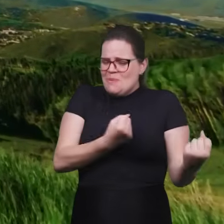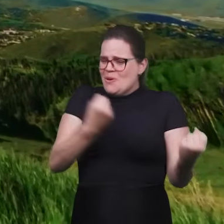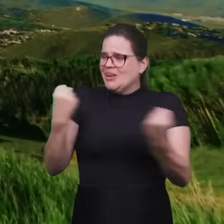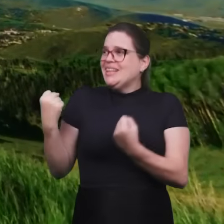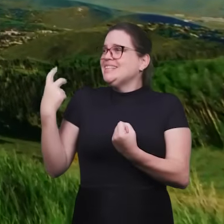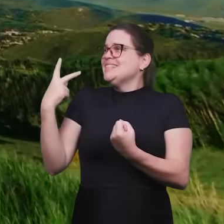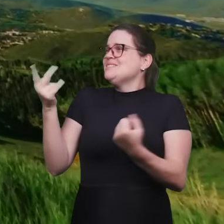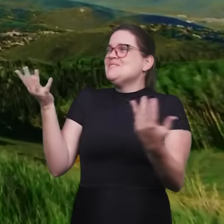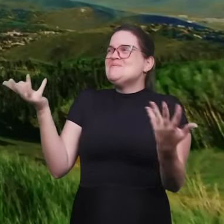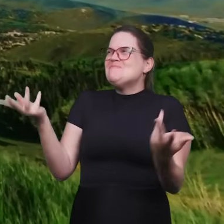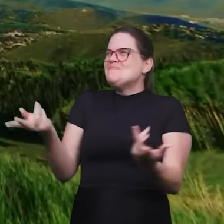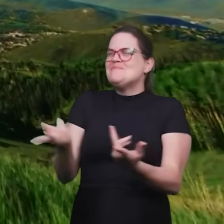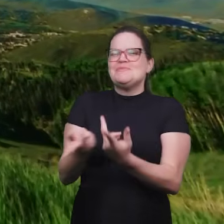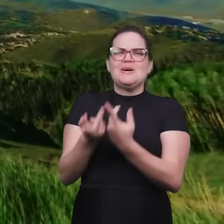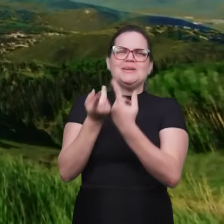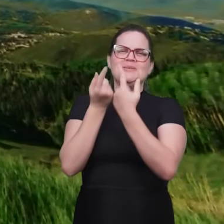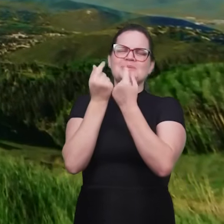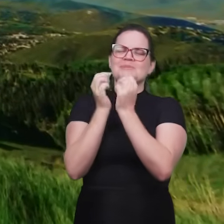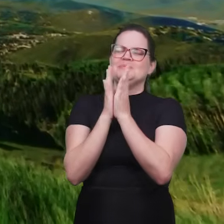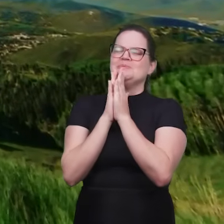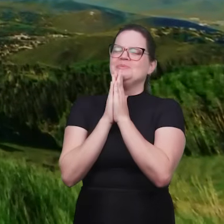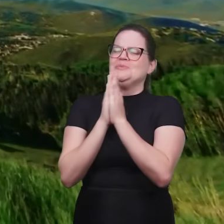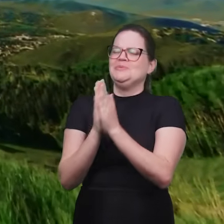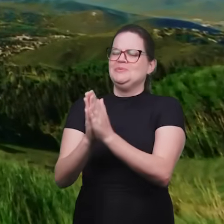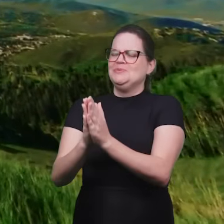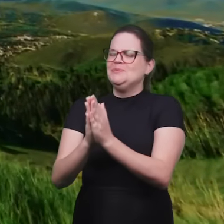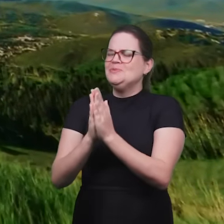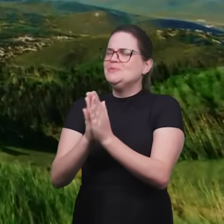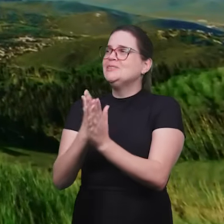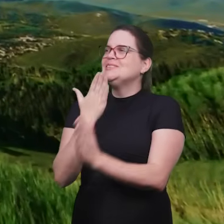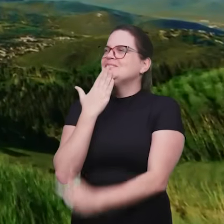poder, ó favor